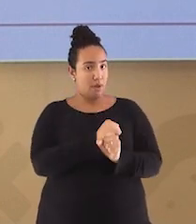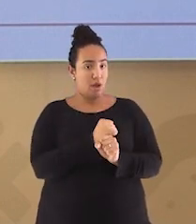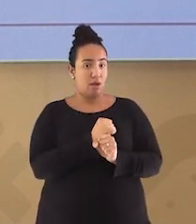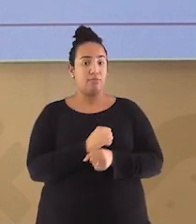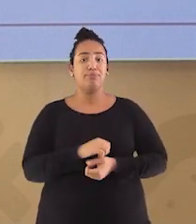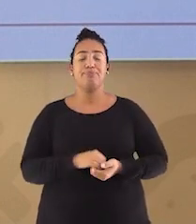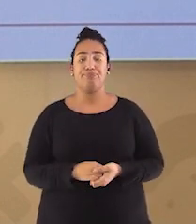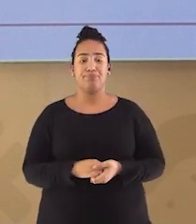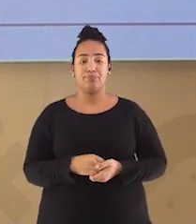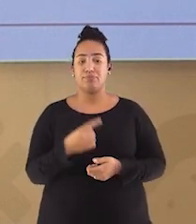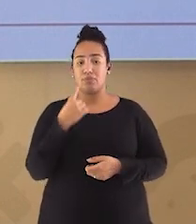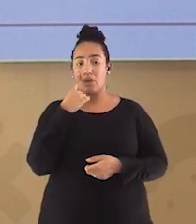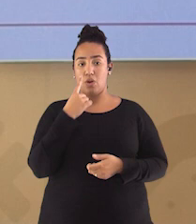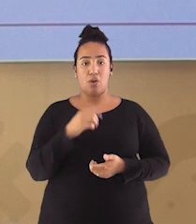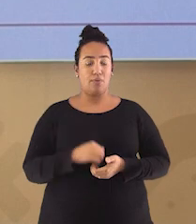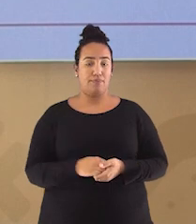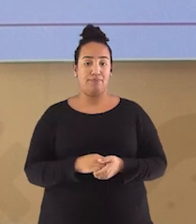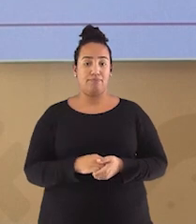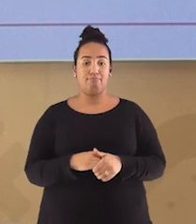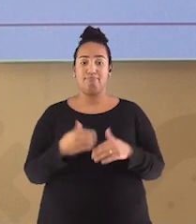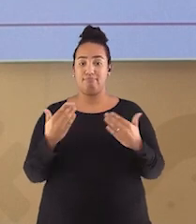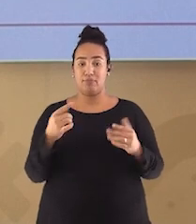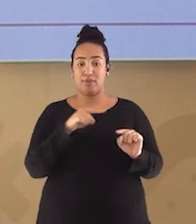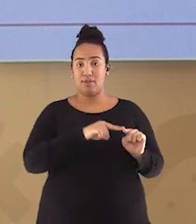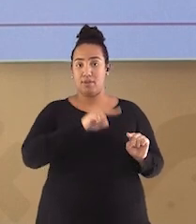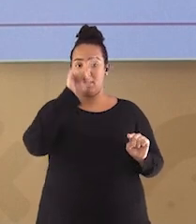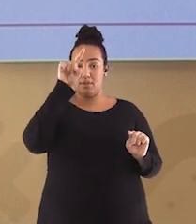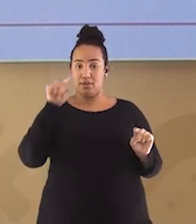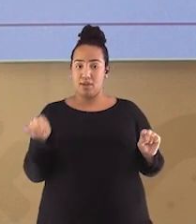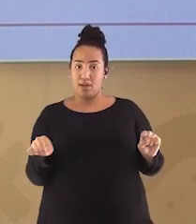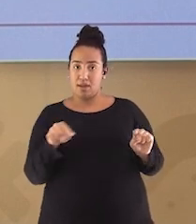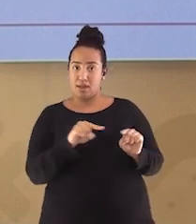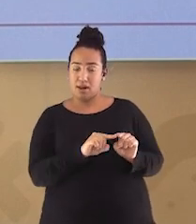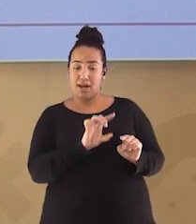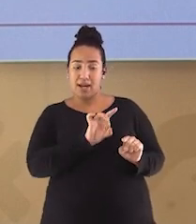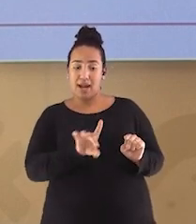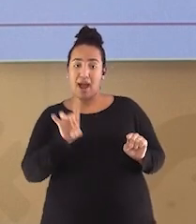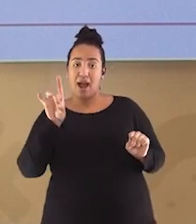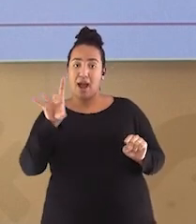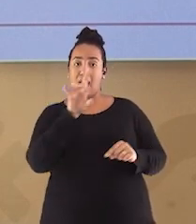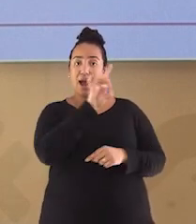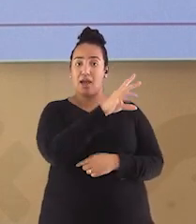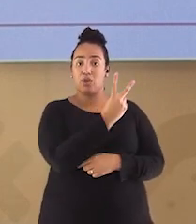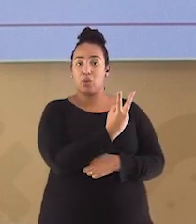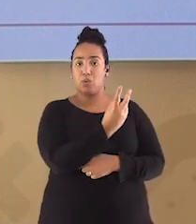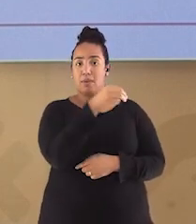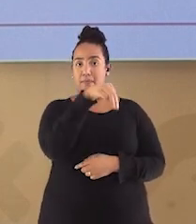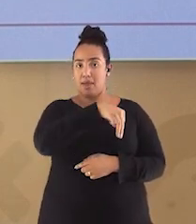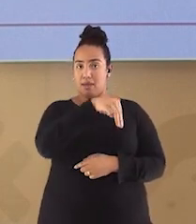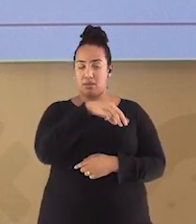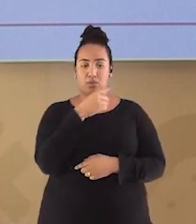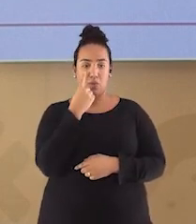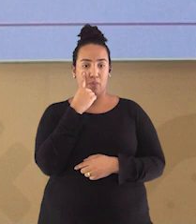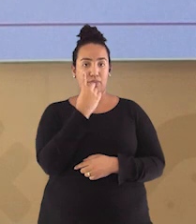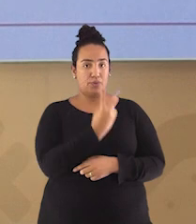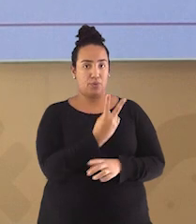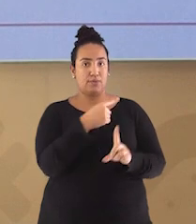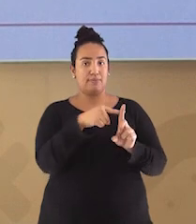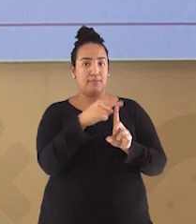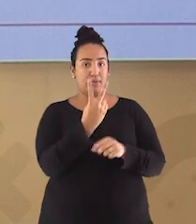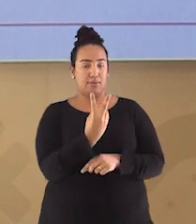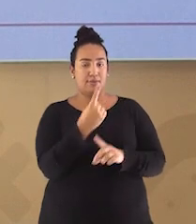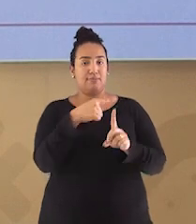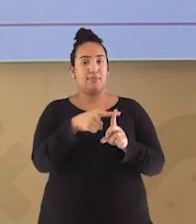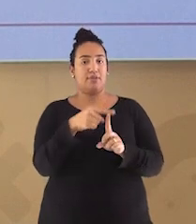lados e nesse caso o nosso triângulo tem lados de medida 2 Então se somarmos 2 + 2 +